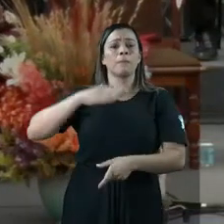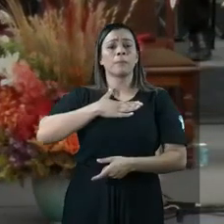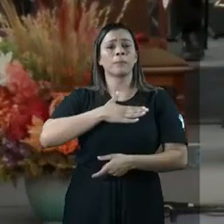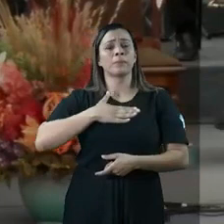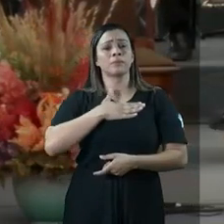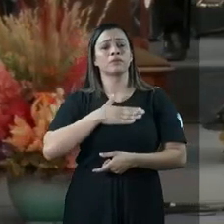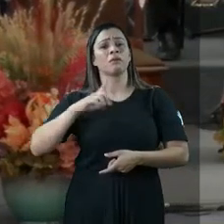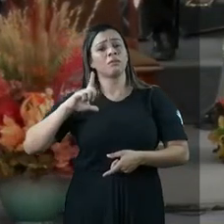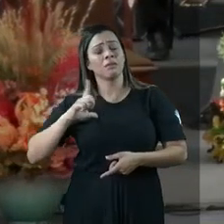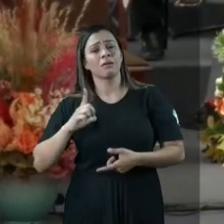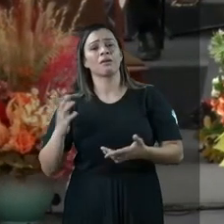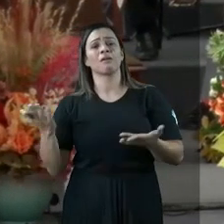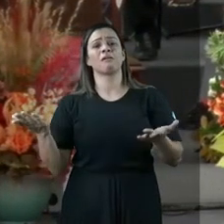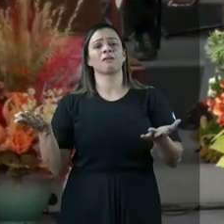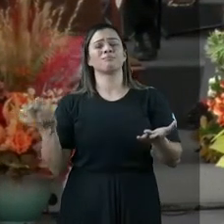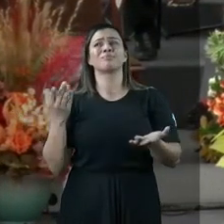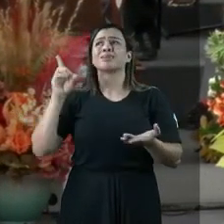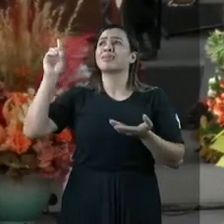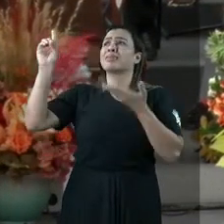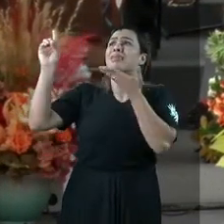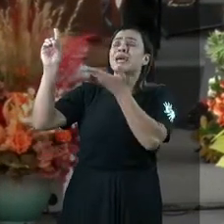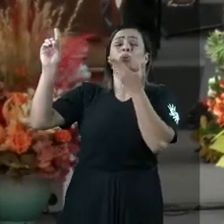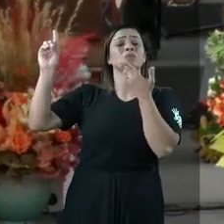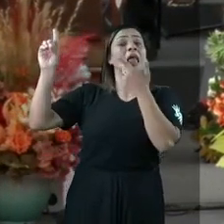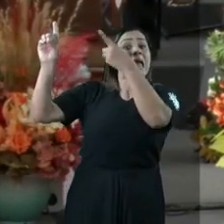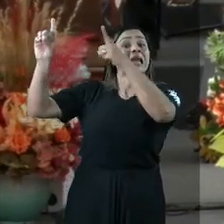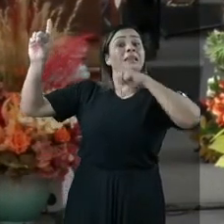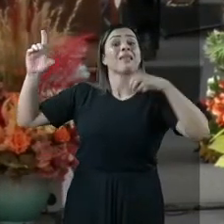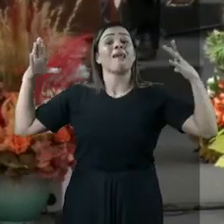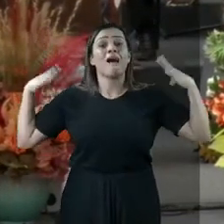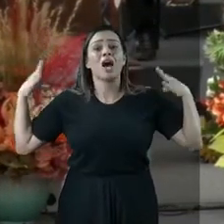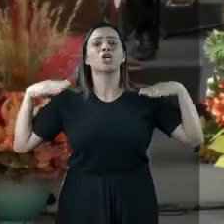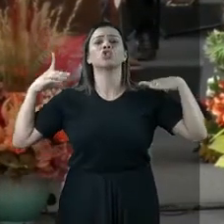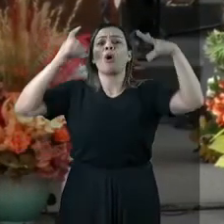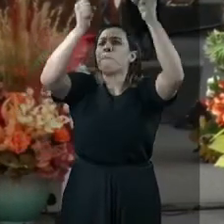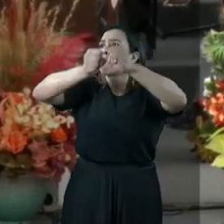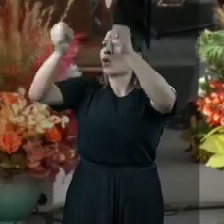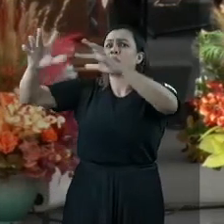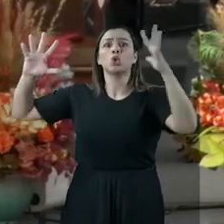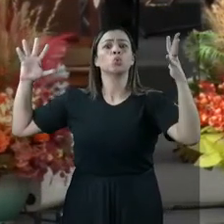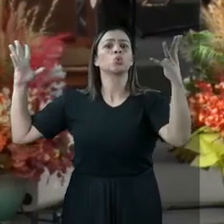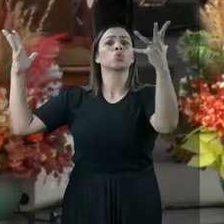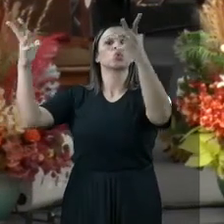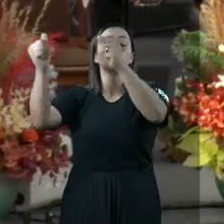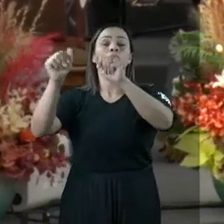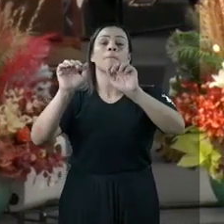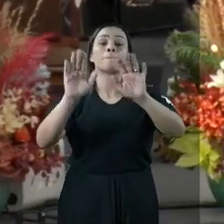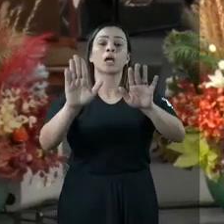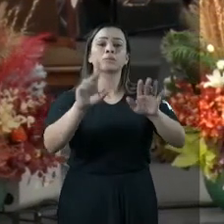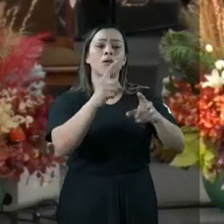Que Deus é esse? Que tem anjos, esses anjos, ele dá ordens. Que tem coragem de descer na